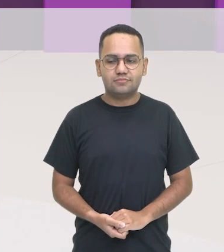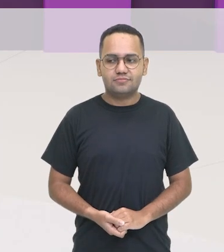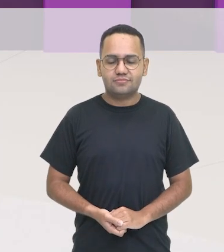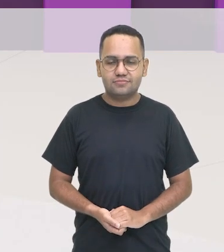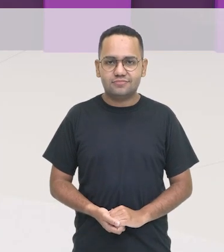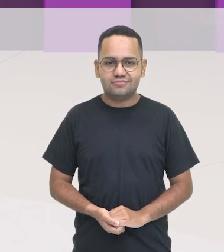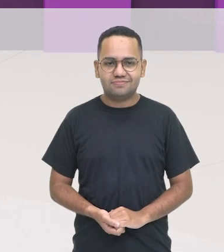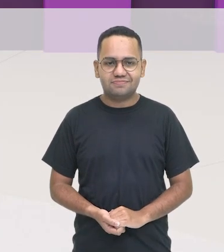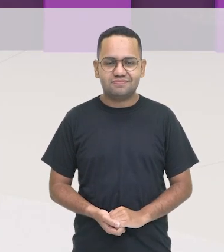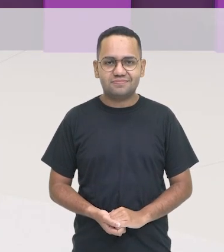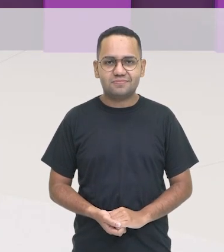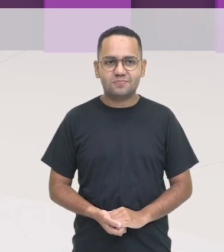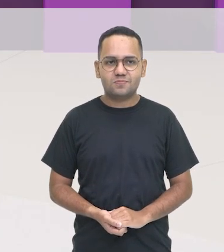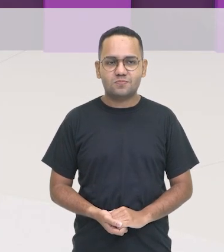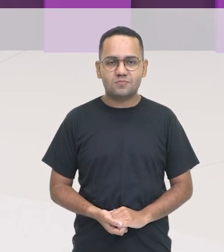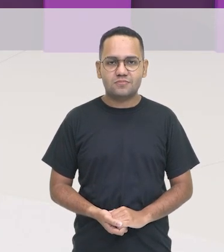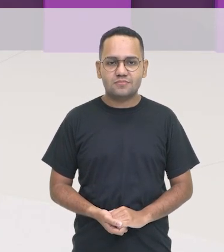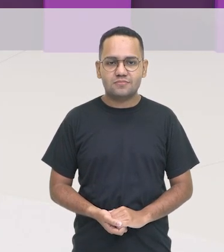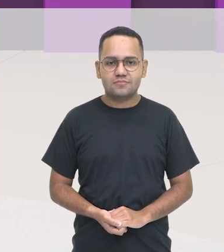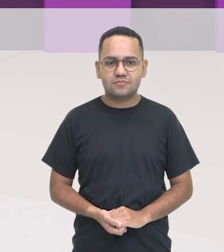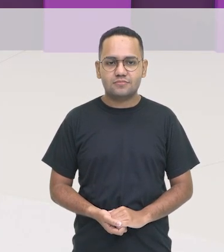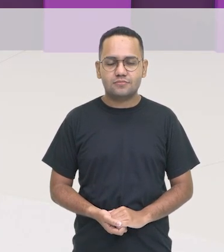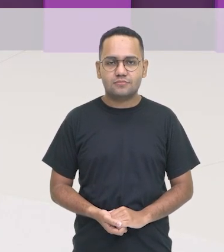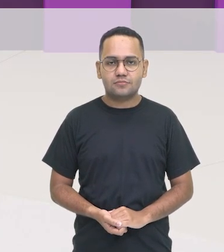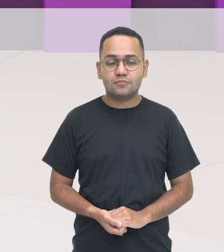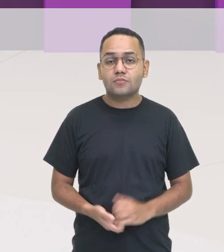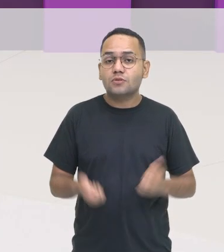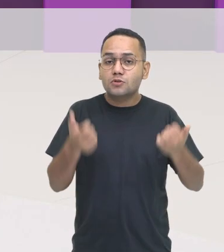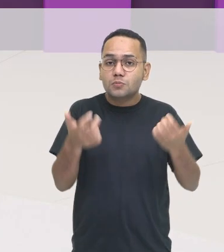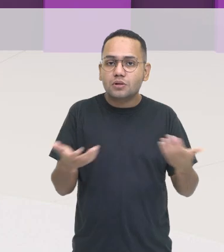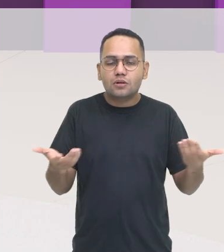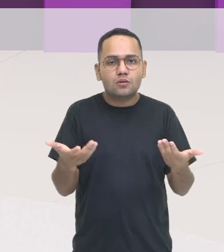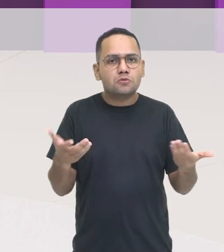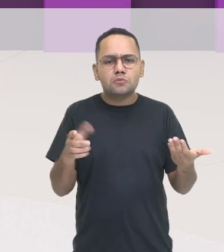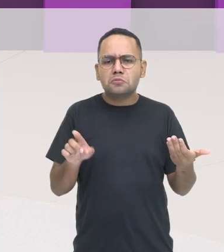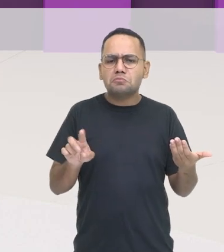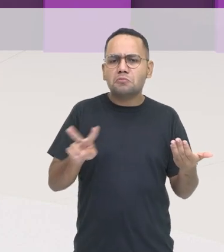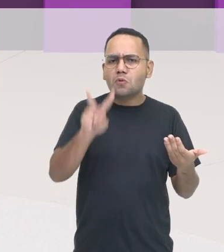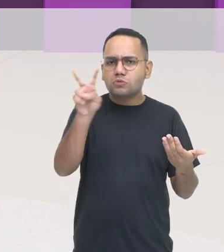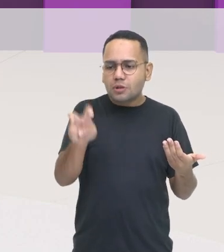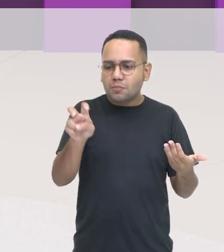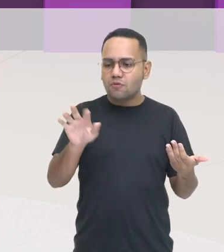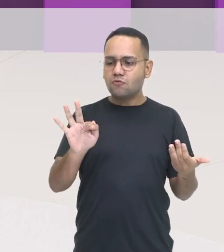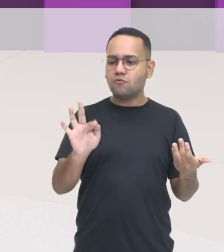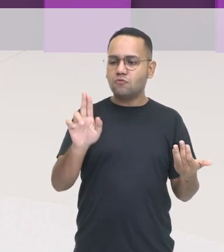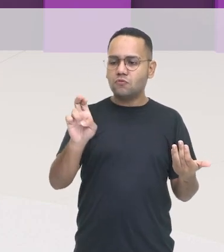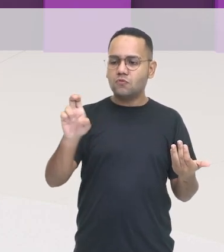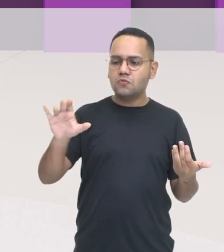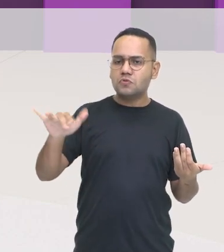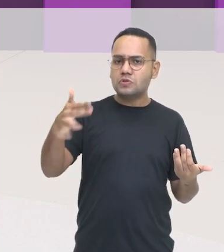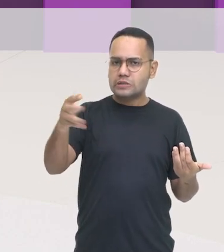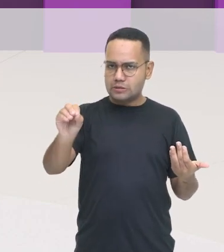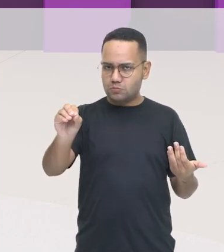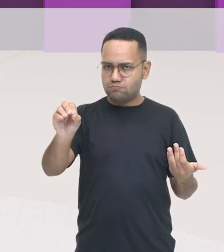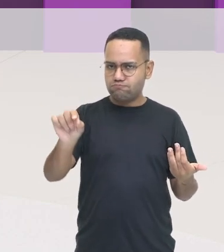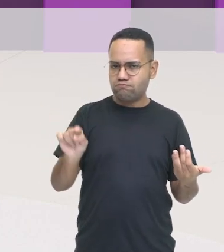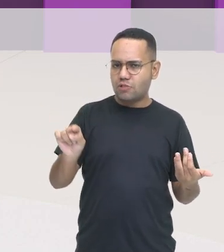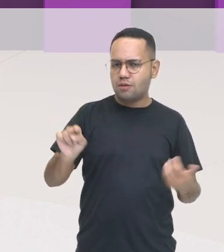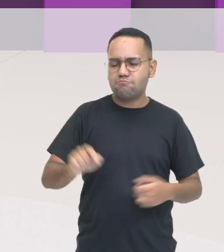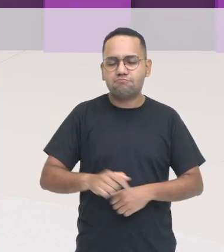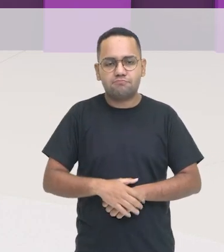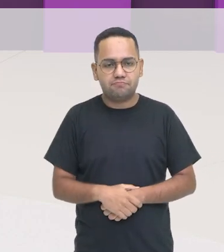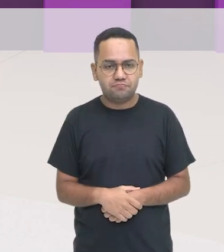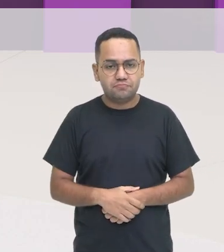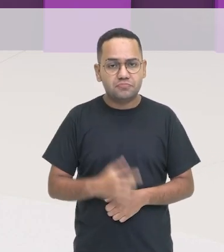Muito bem, vamos falar um pouco de função, né? A noção de função, tá? Você está vendo aqui na